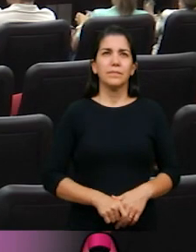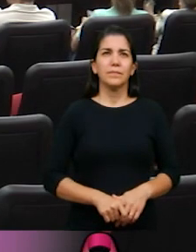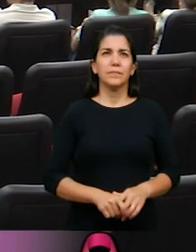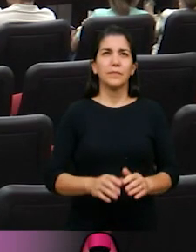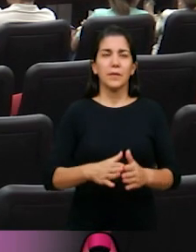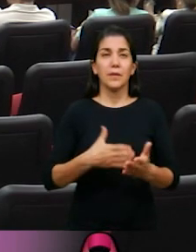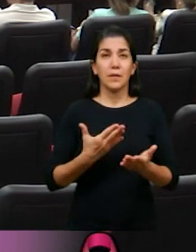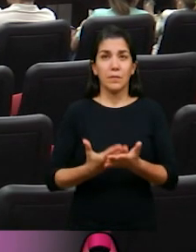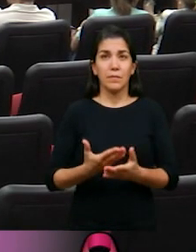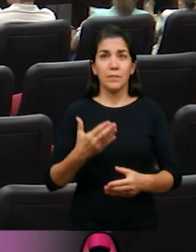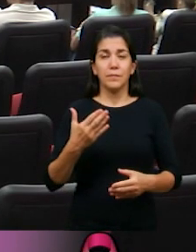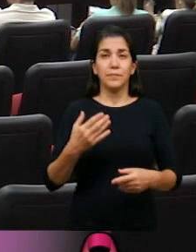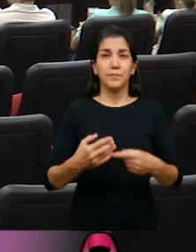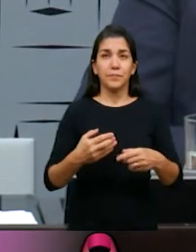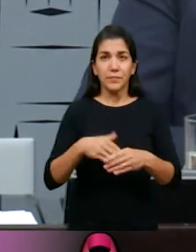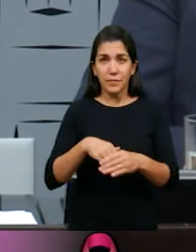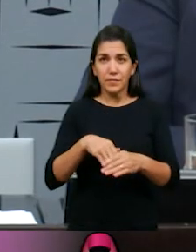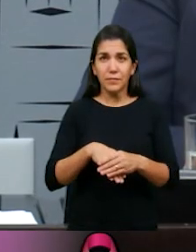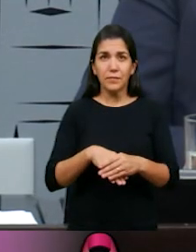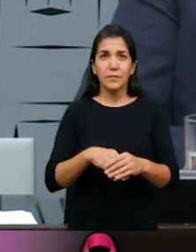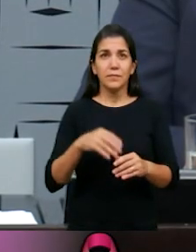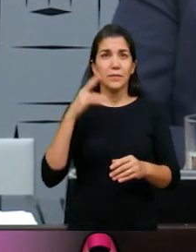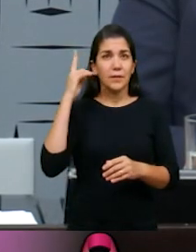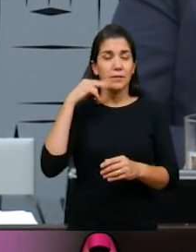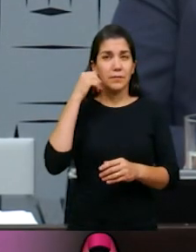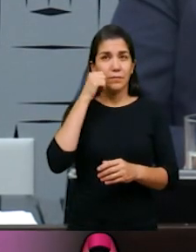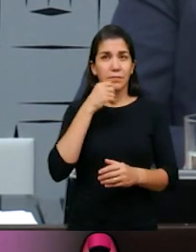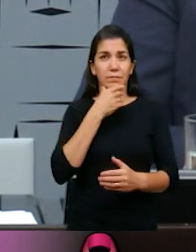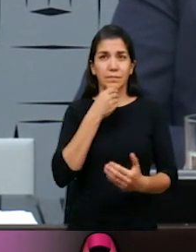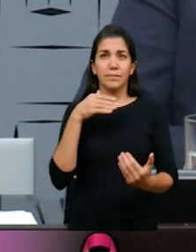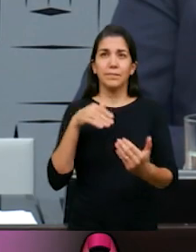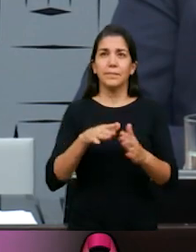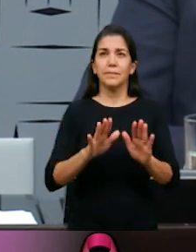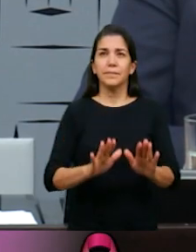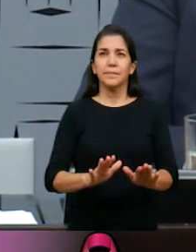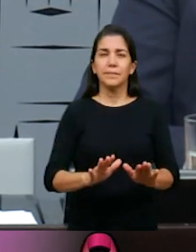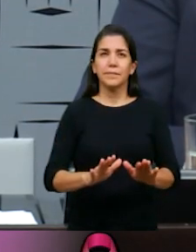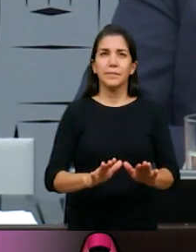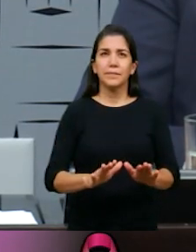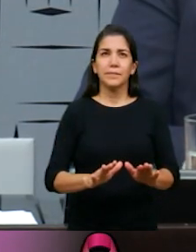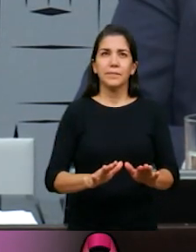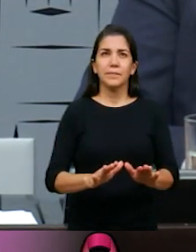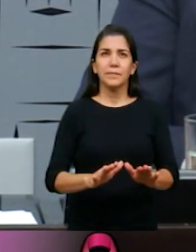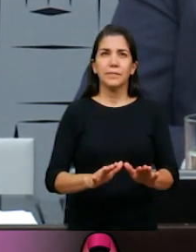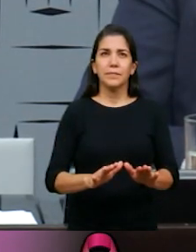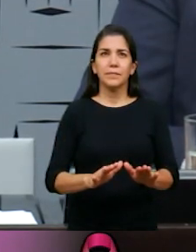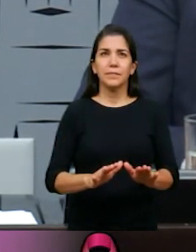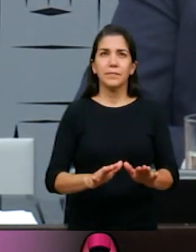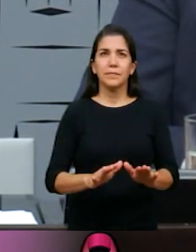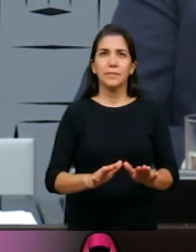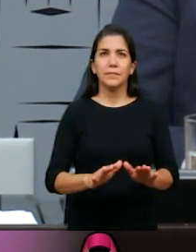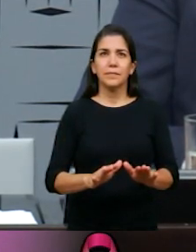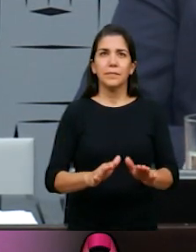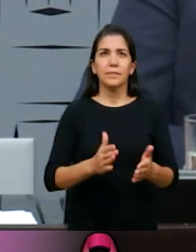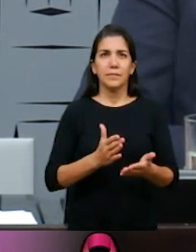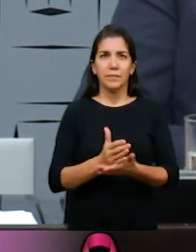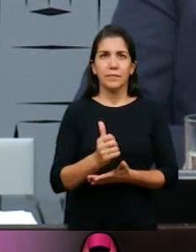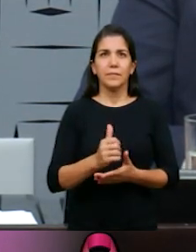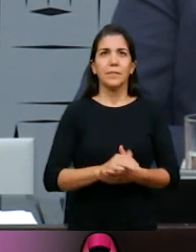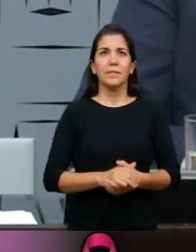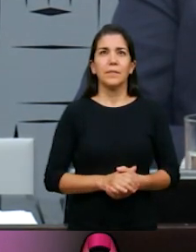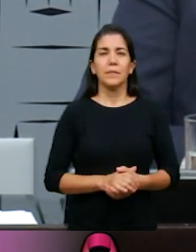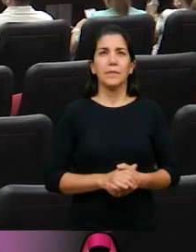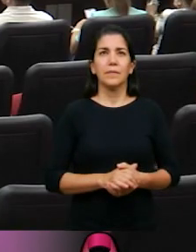O requerimento está em votação. Os vereadores e a vereadora que forem favoráveis, permaneçam como estão.